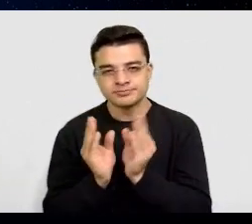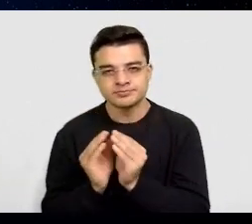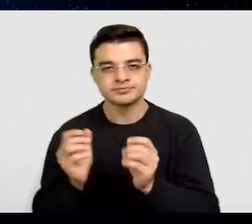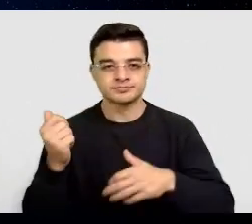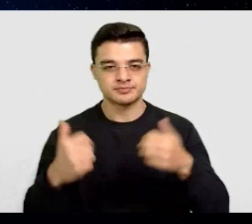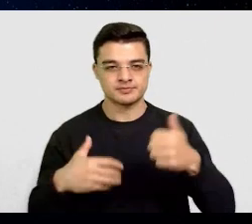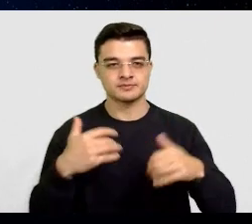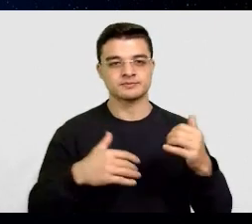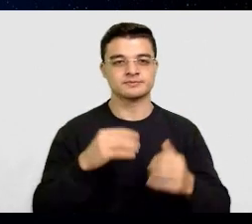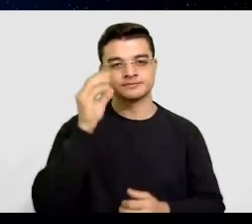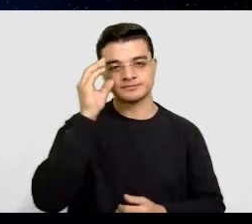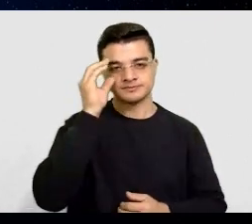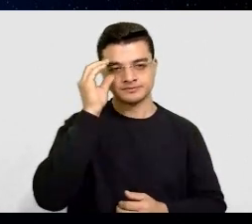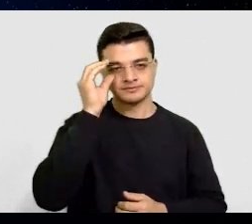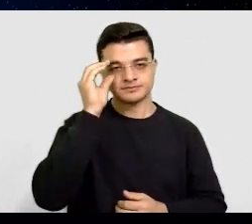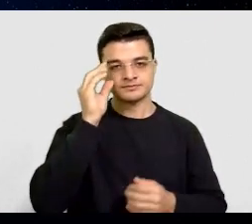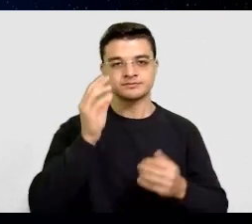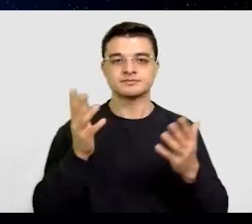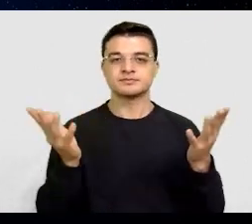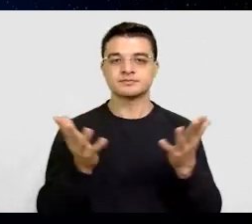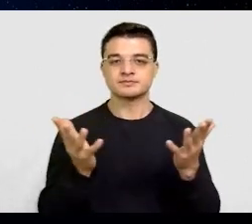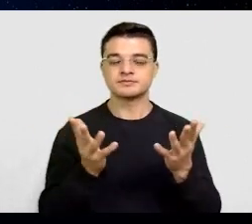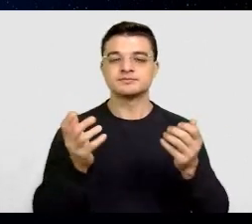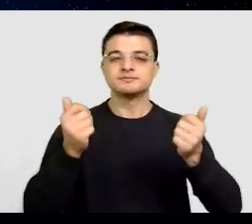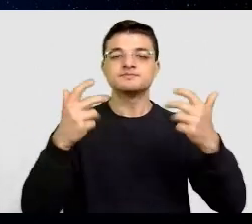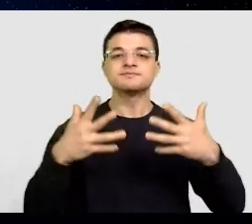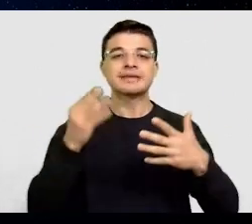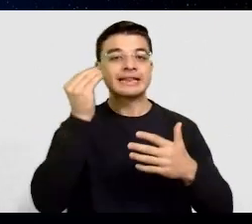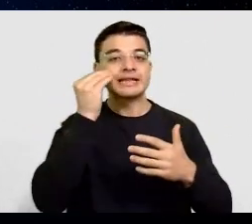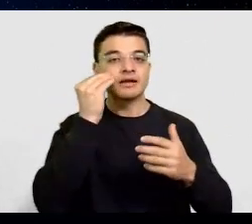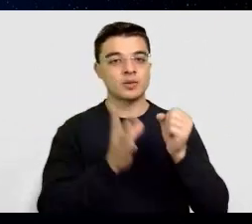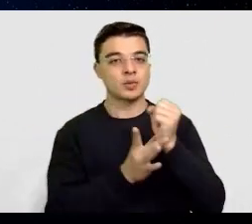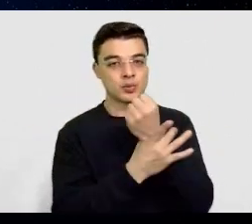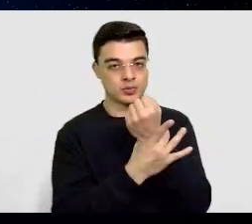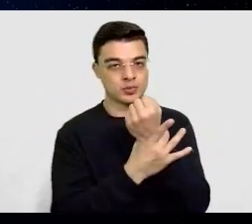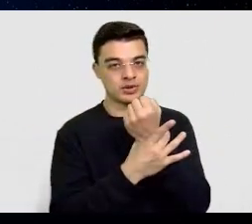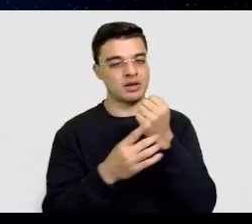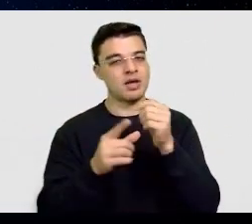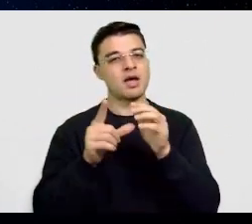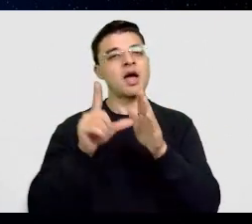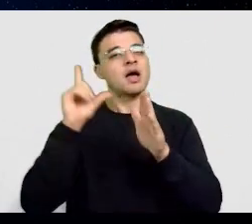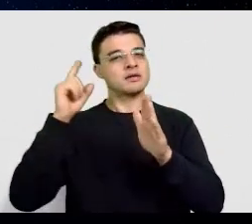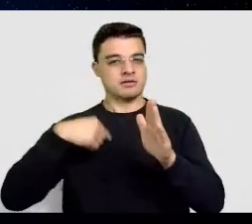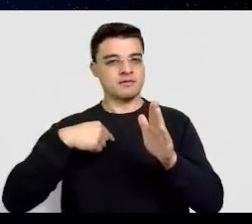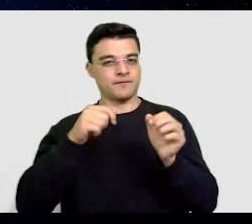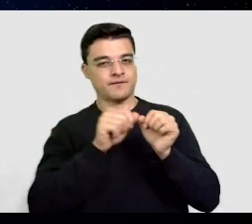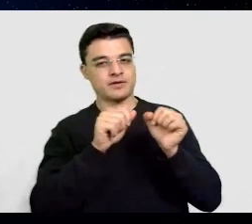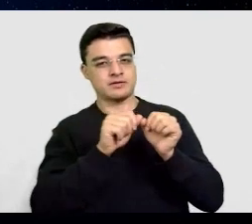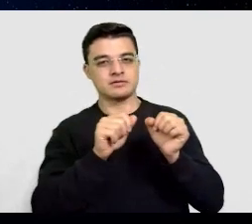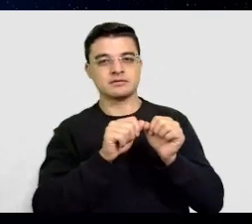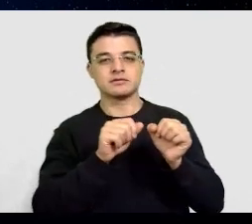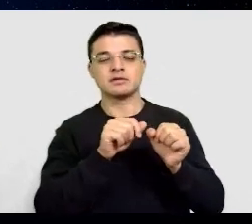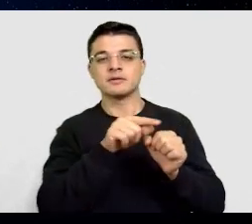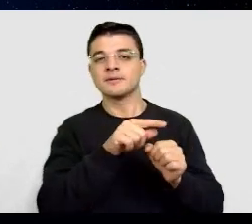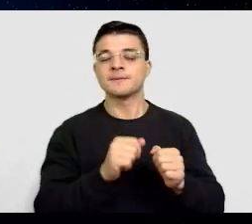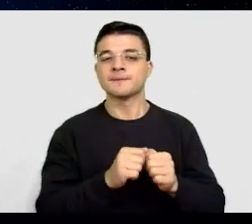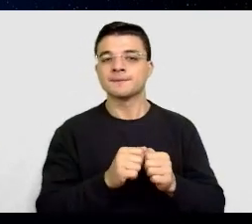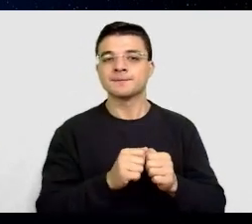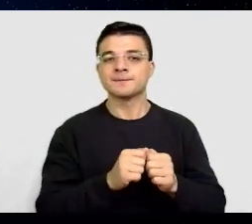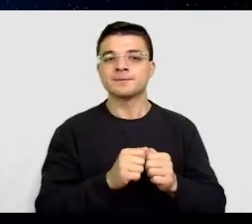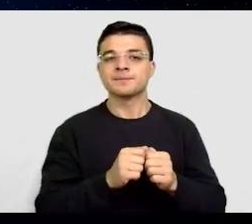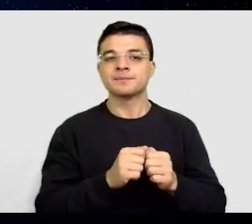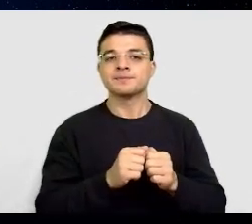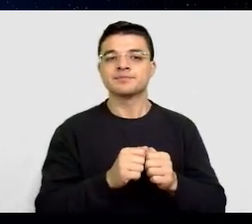case, né, de pentest, um teste de segurança que eu estava fazendo, uma funcionalidade que estava em implementação ainda no ambiente